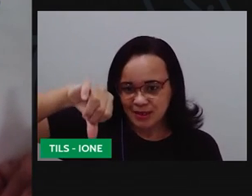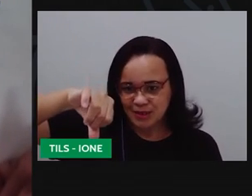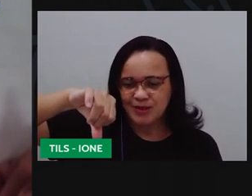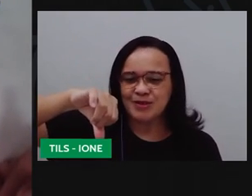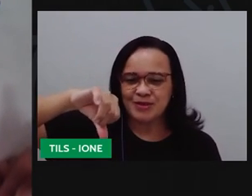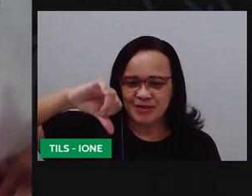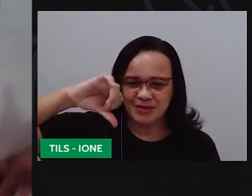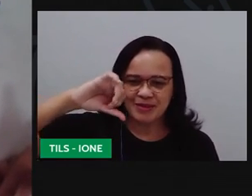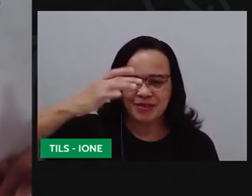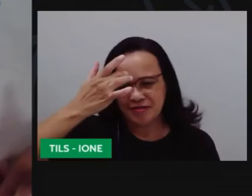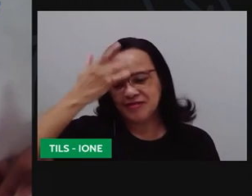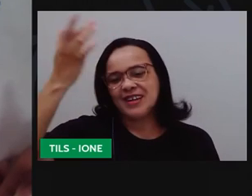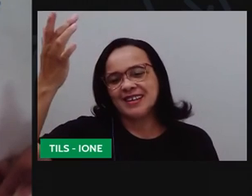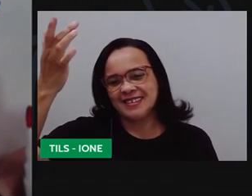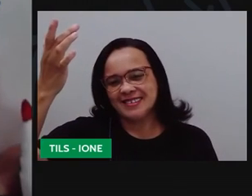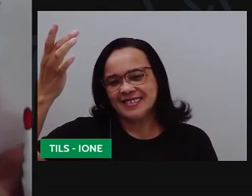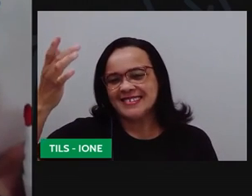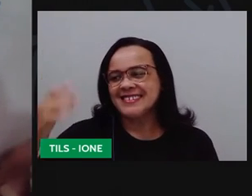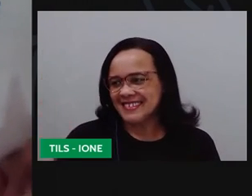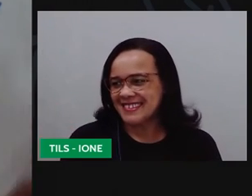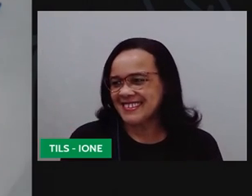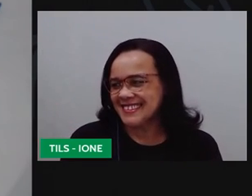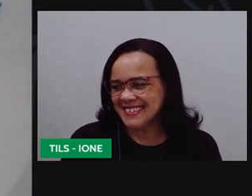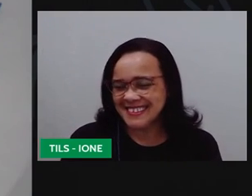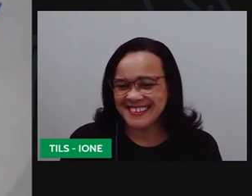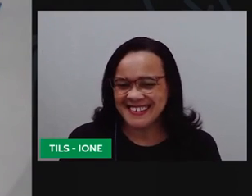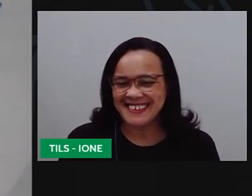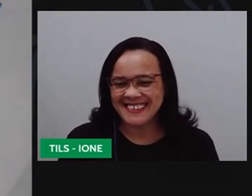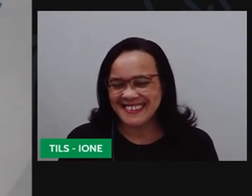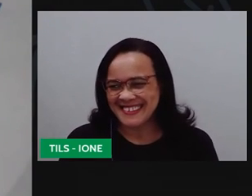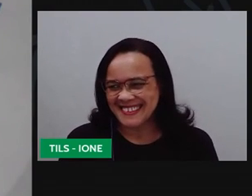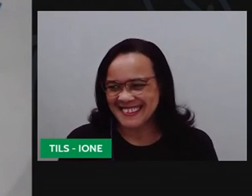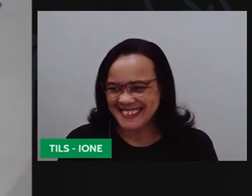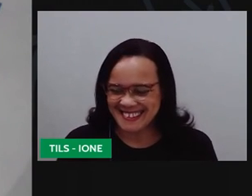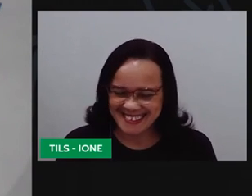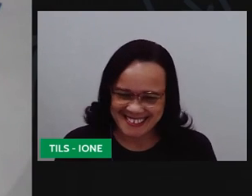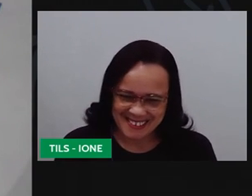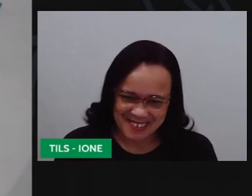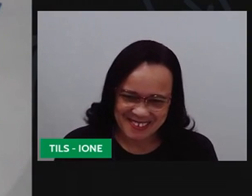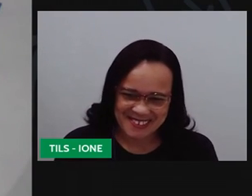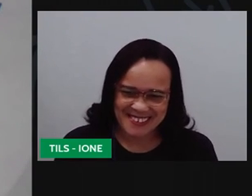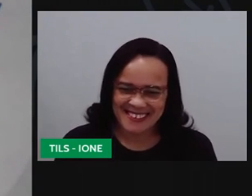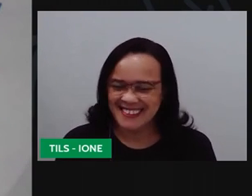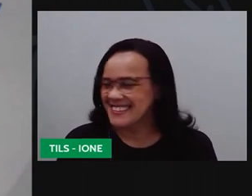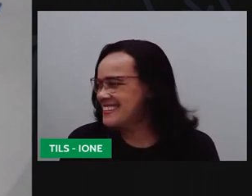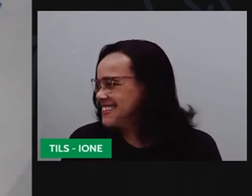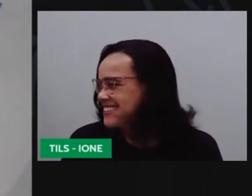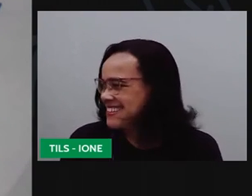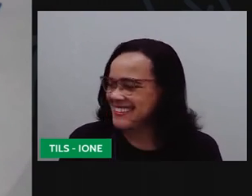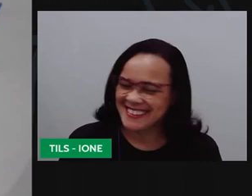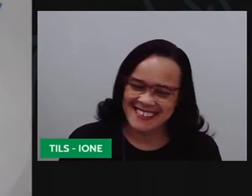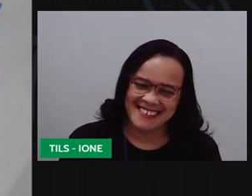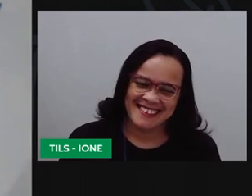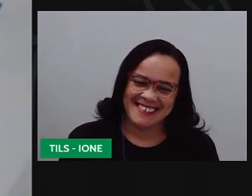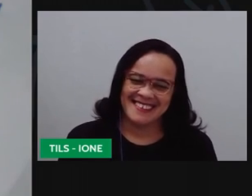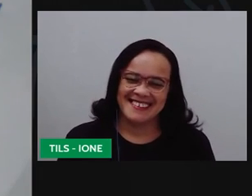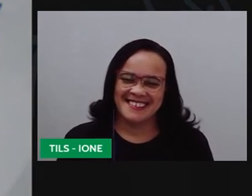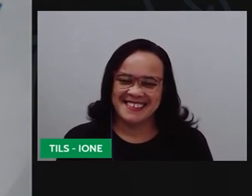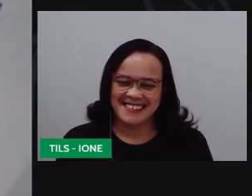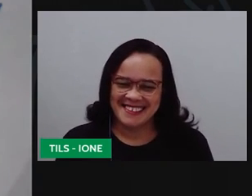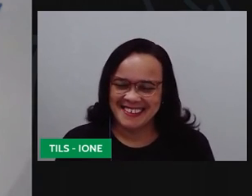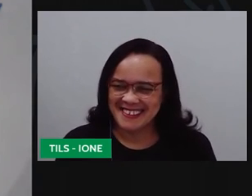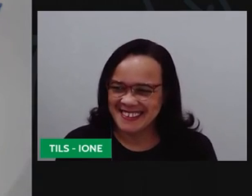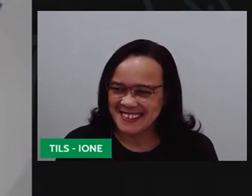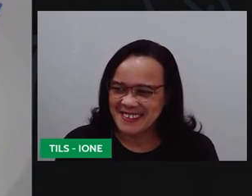469 foi fácil não foi fácil nessa fácil foi faço aí você já tá tirando de letra que eu não sair daqui vou tá calculando tudo